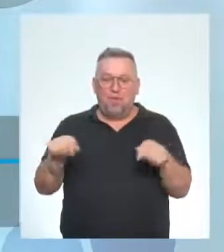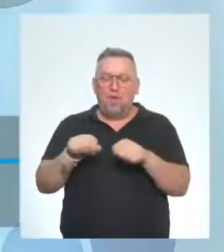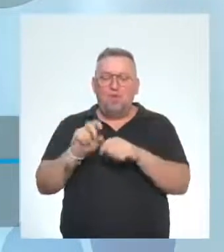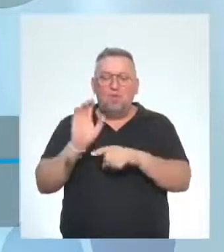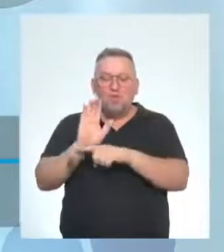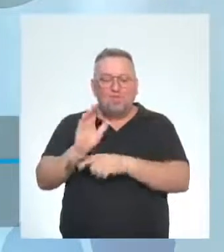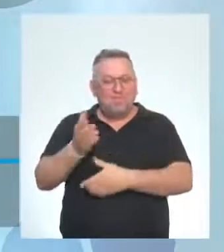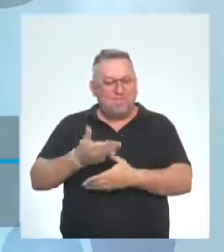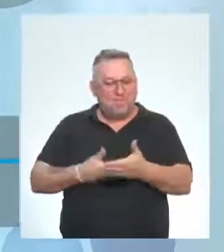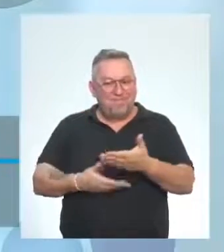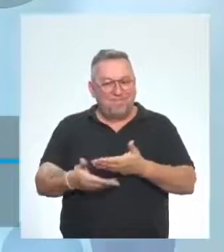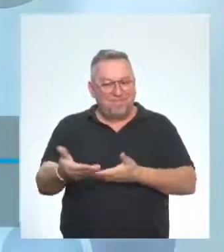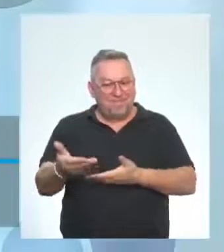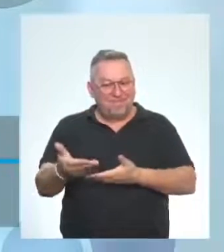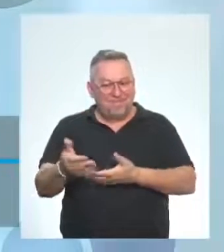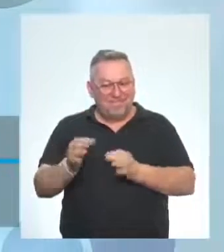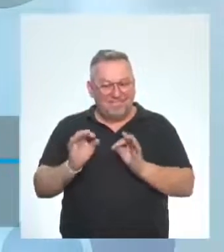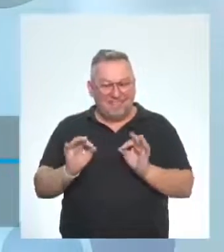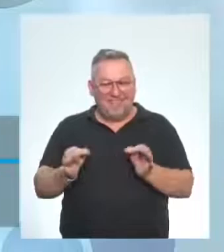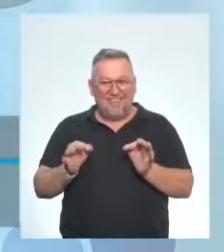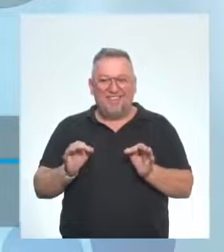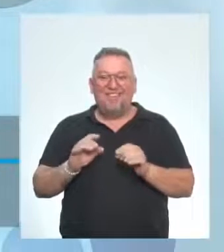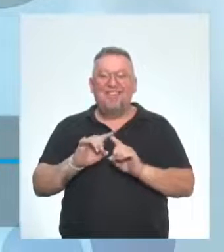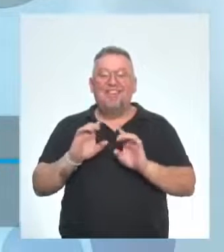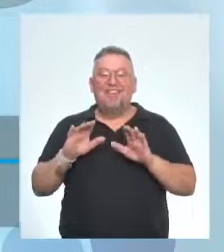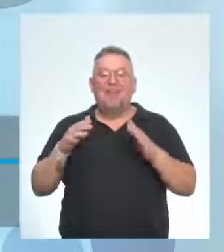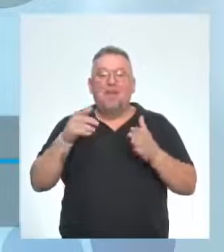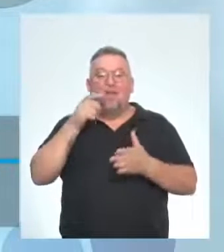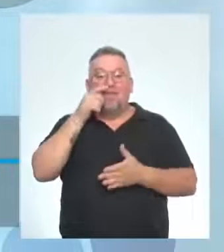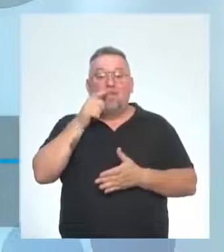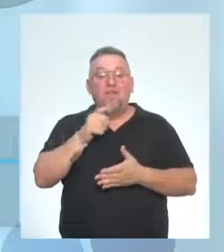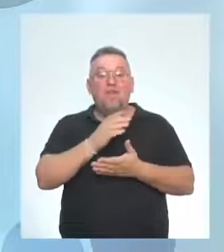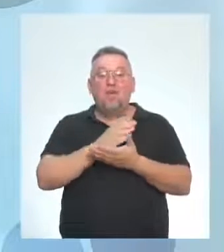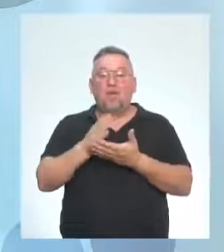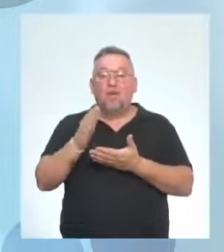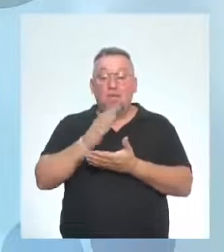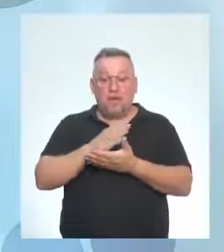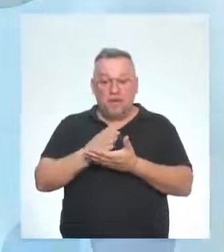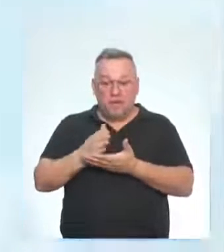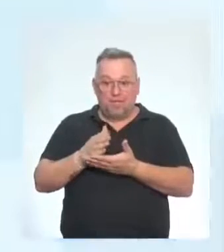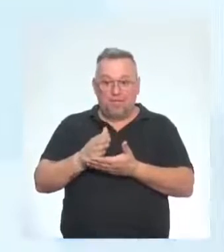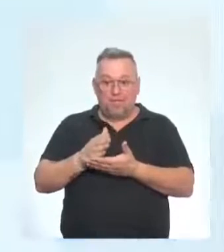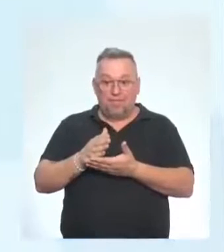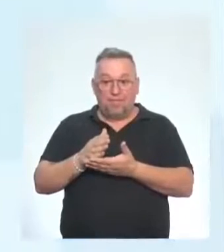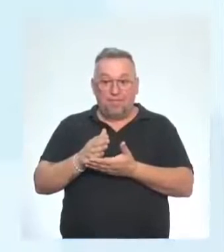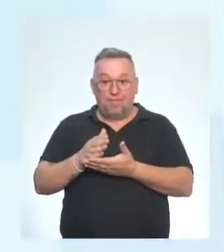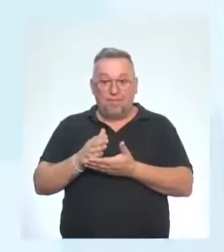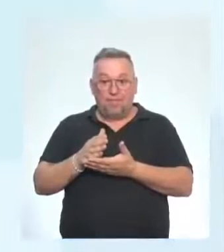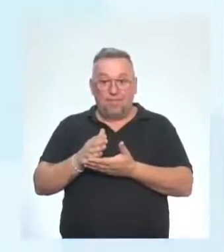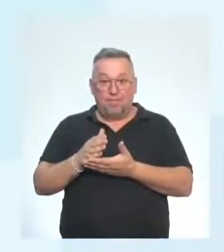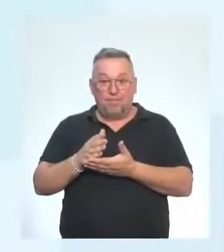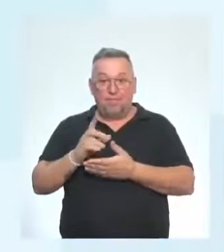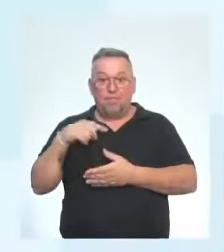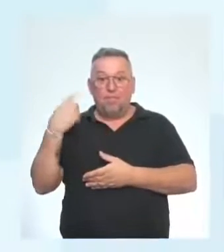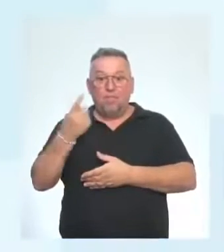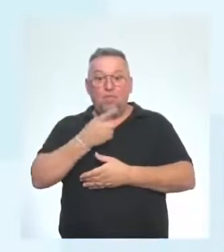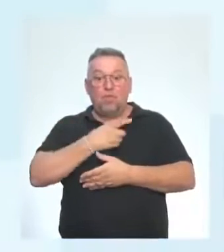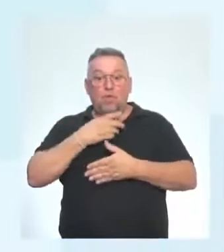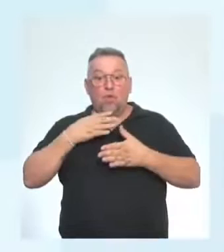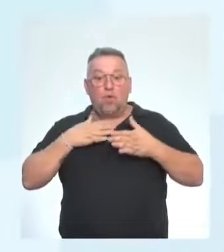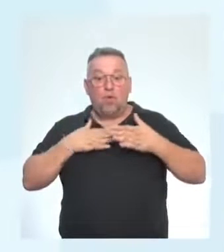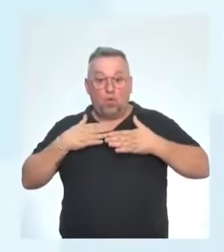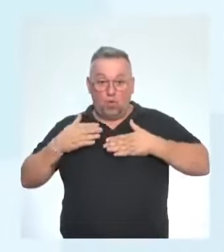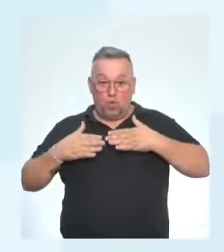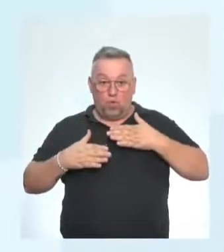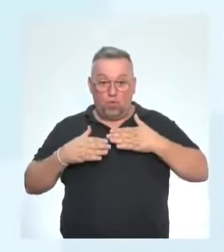outro aqui, não é isso? Muito bem, então vamos ver, já vamos começar começando, né? No nosso corpo,